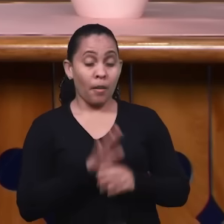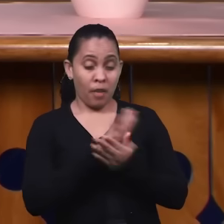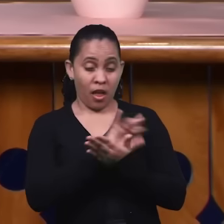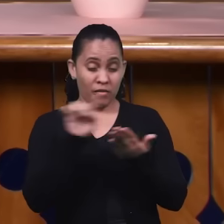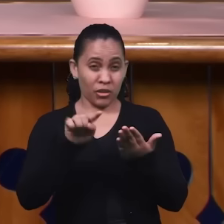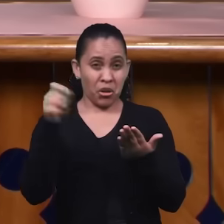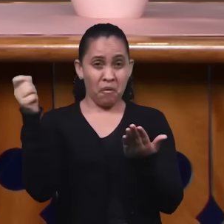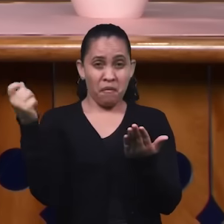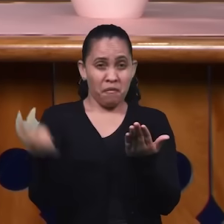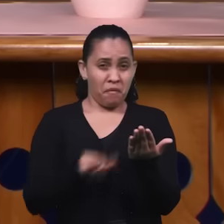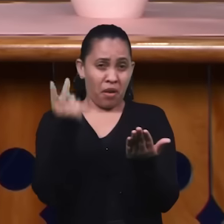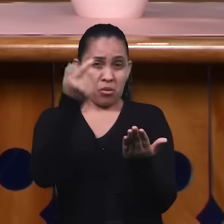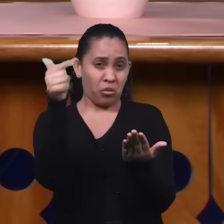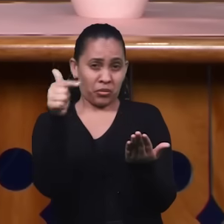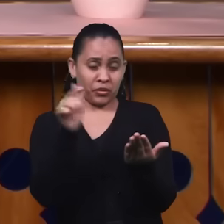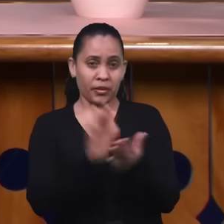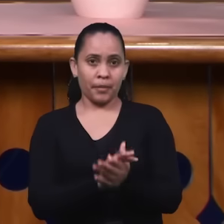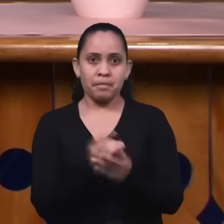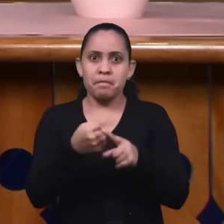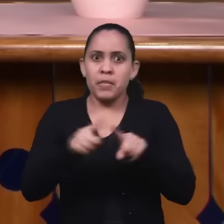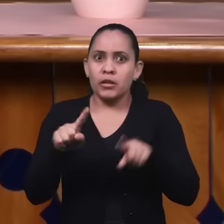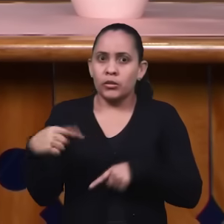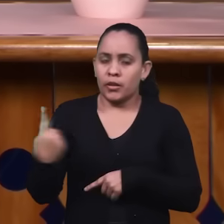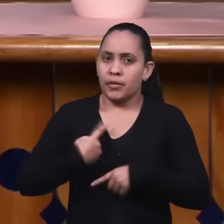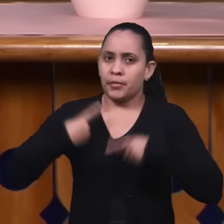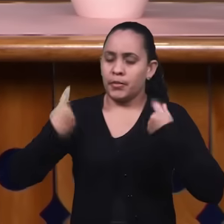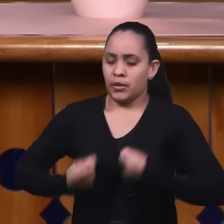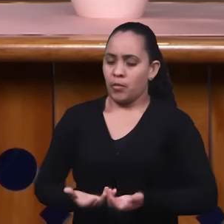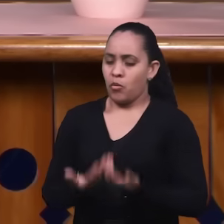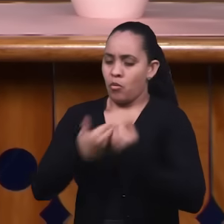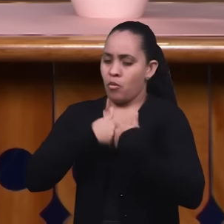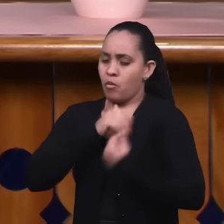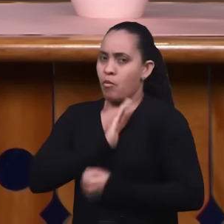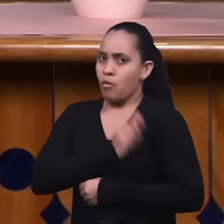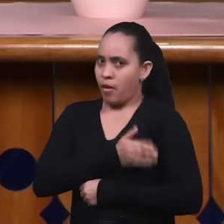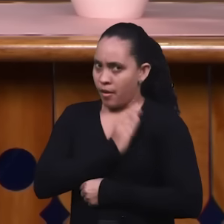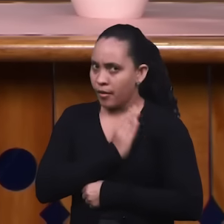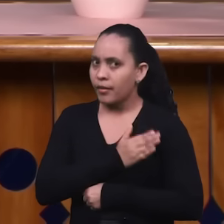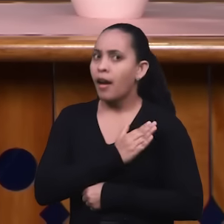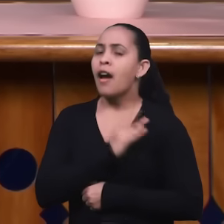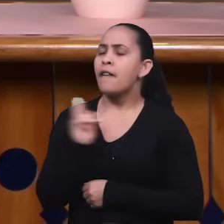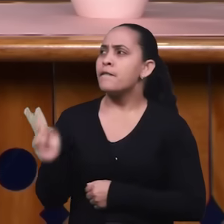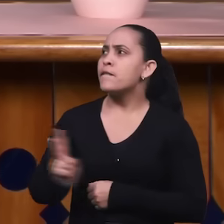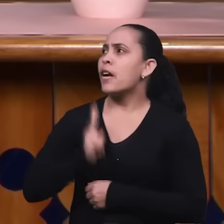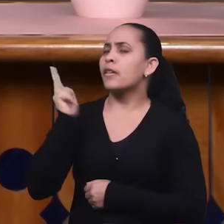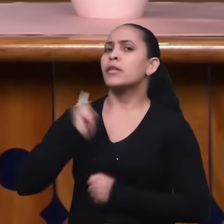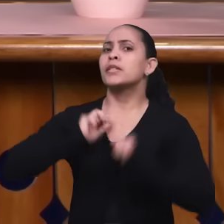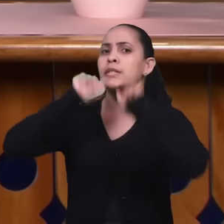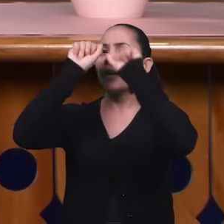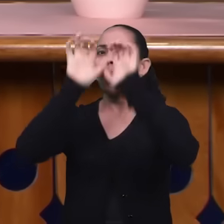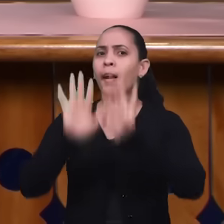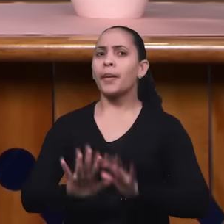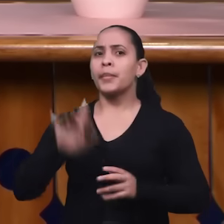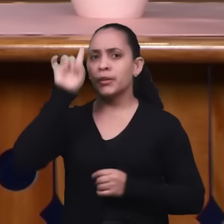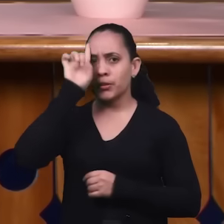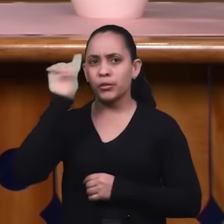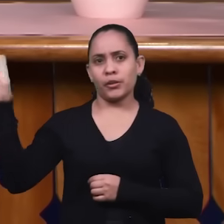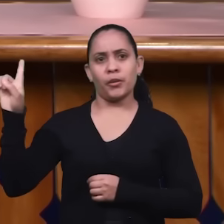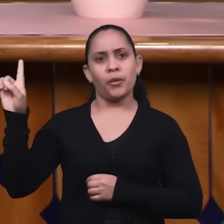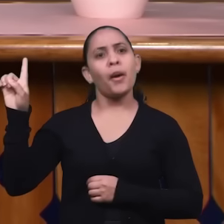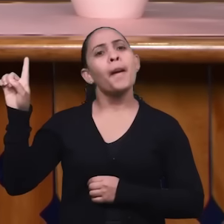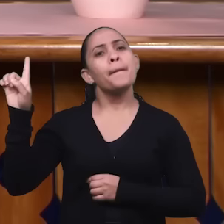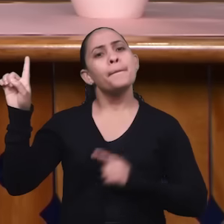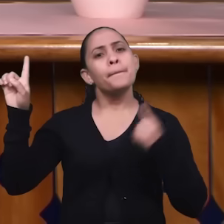palavra na nossa vida ela tem que ser guardada cada dia. Esse valor tem que ser guardado, porque é um valor que salta dessa